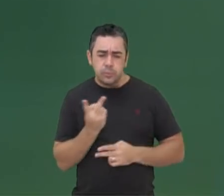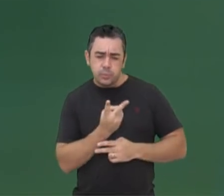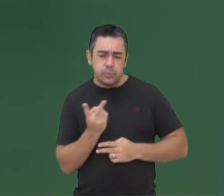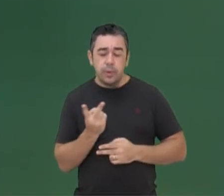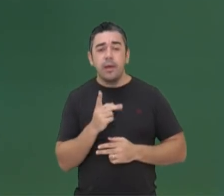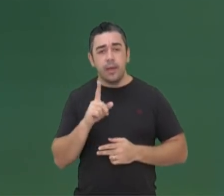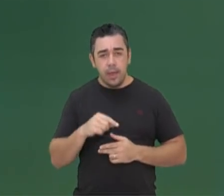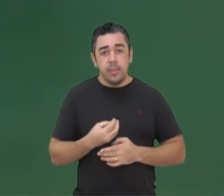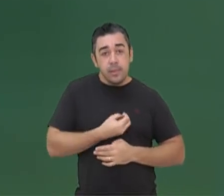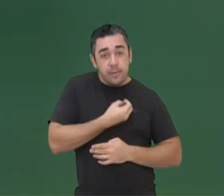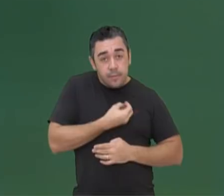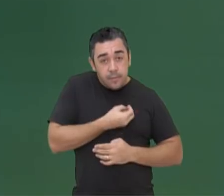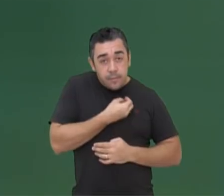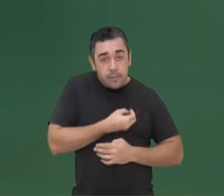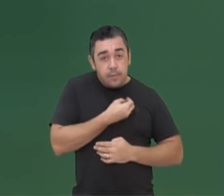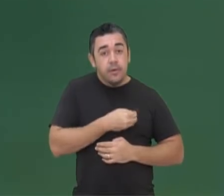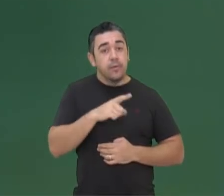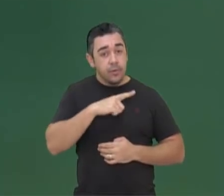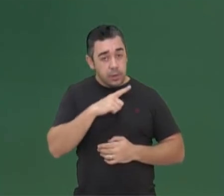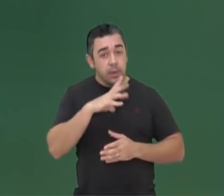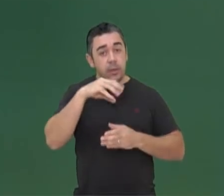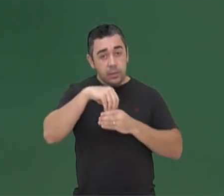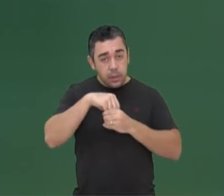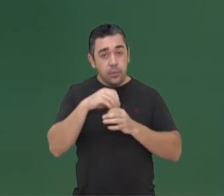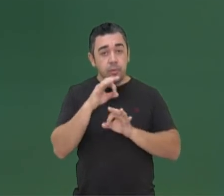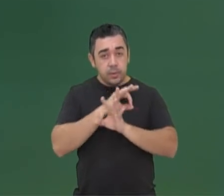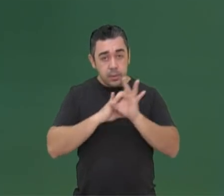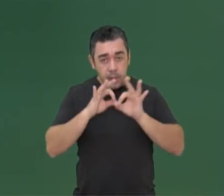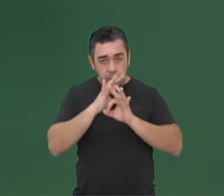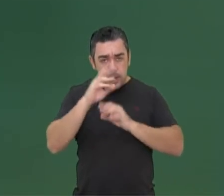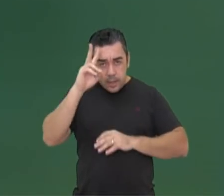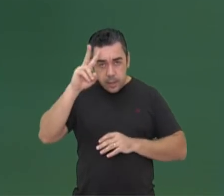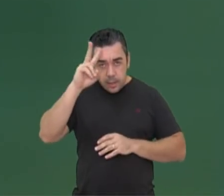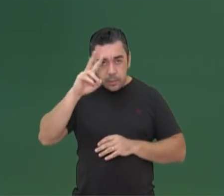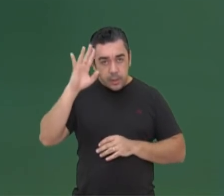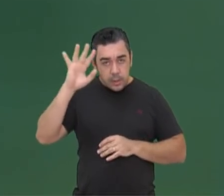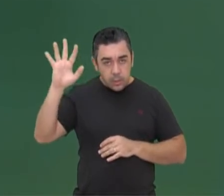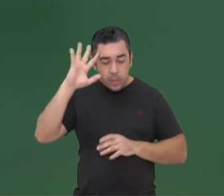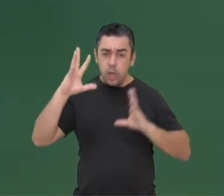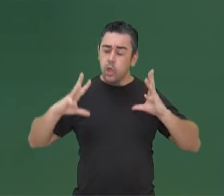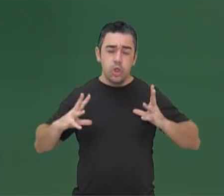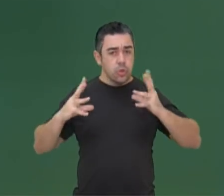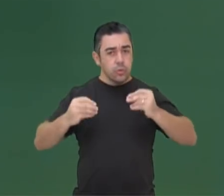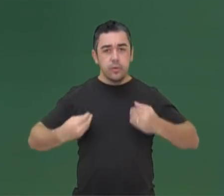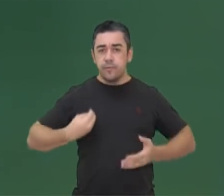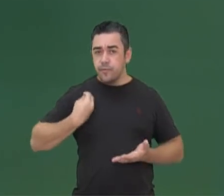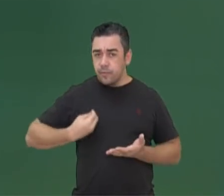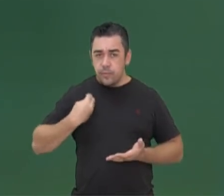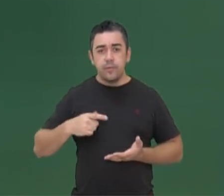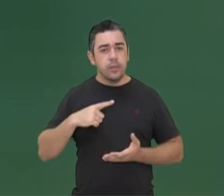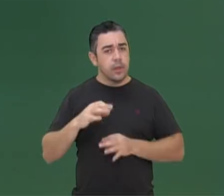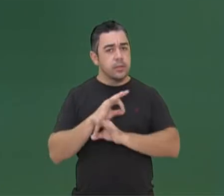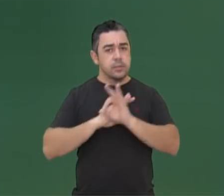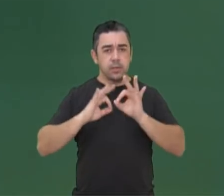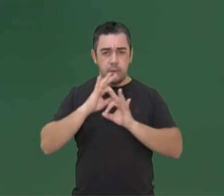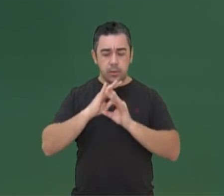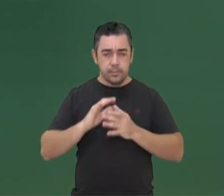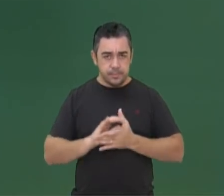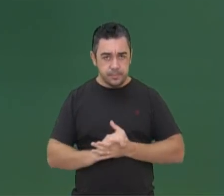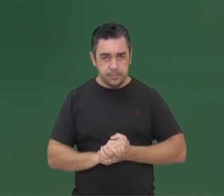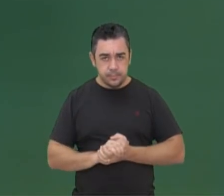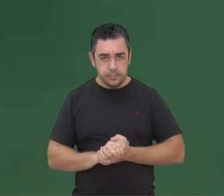vivos e são constituídos por células. Lembram da teoria celular? Todo ser vivo é formado por células.